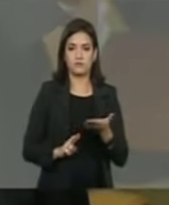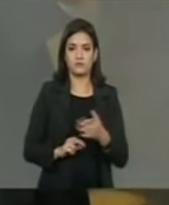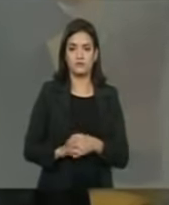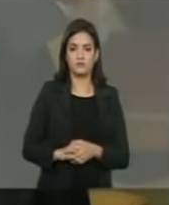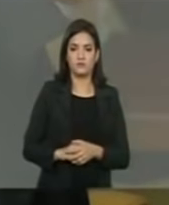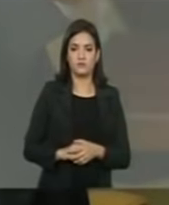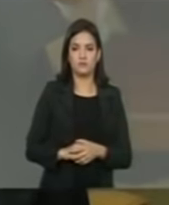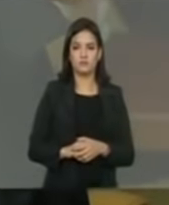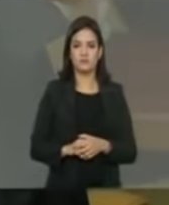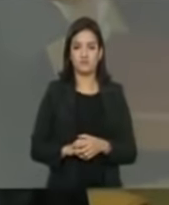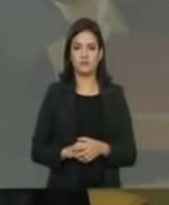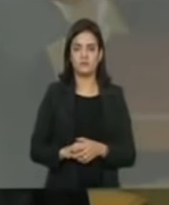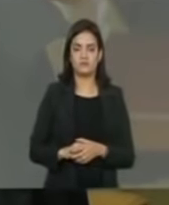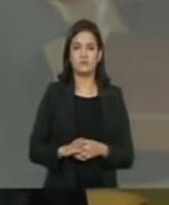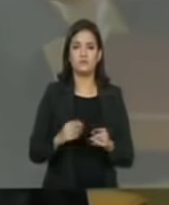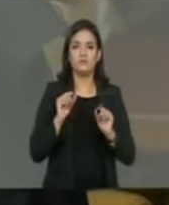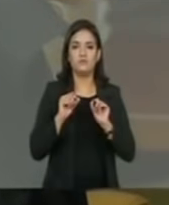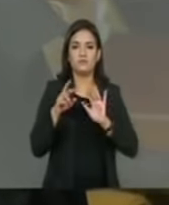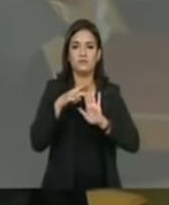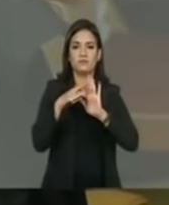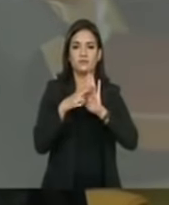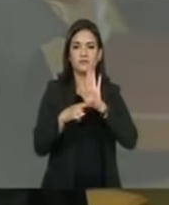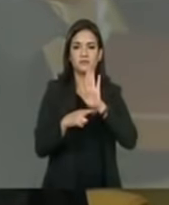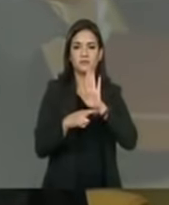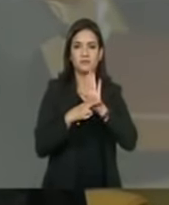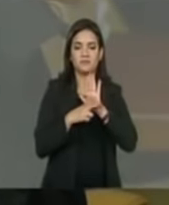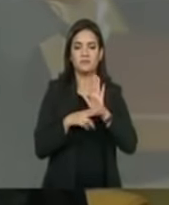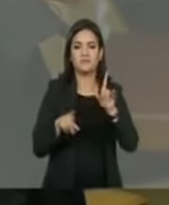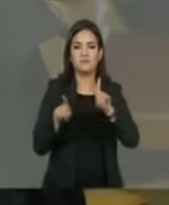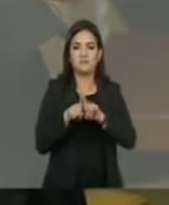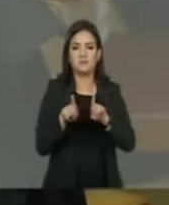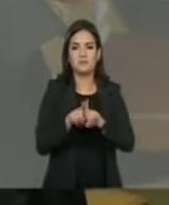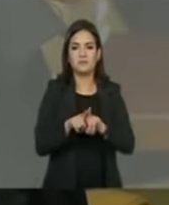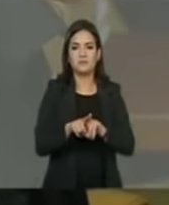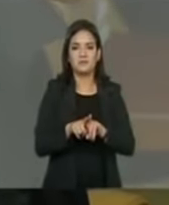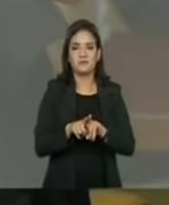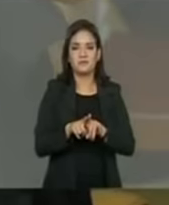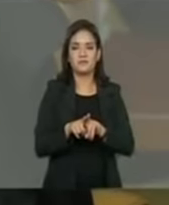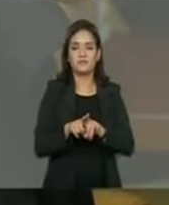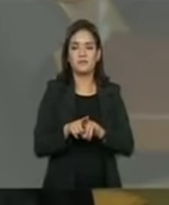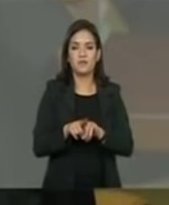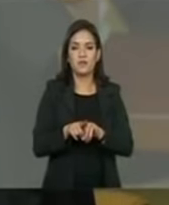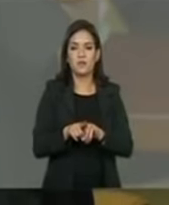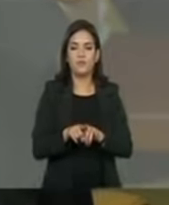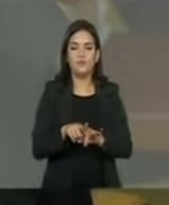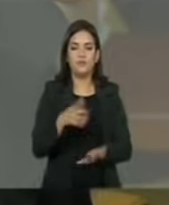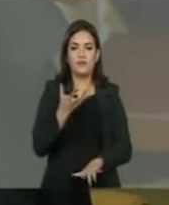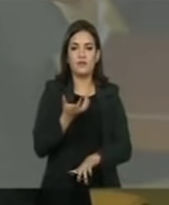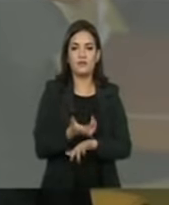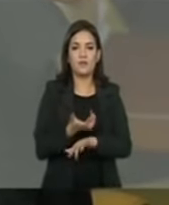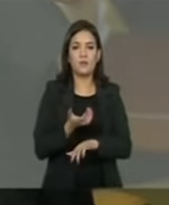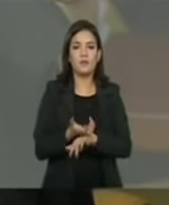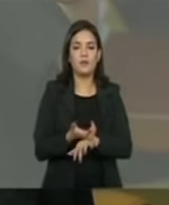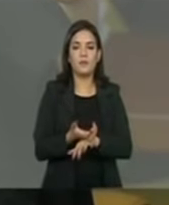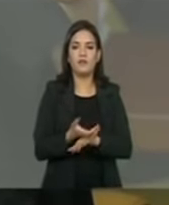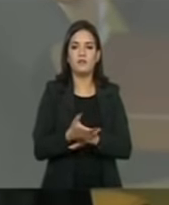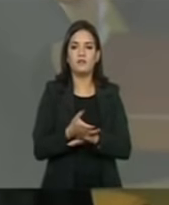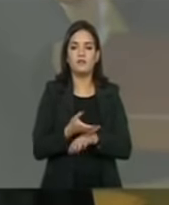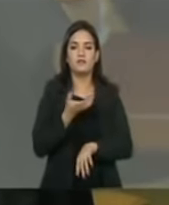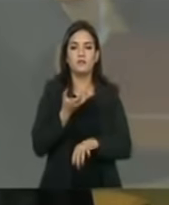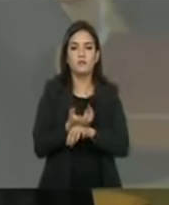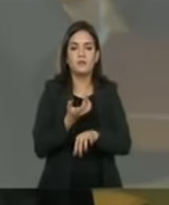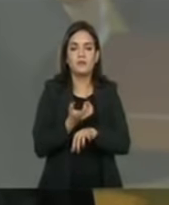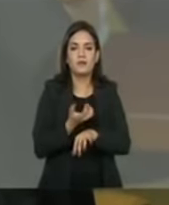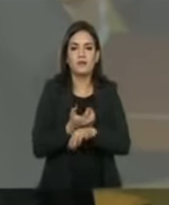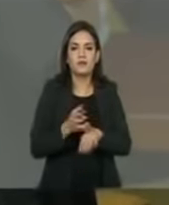efeito para além de uma regra válida em matéria de podem recusar o princípio consagrado naquela norma constitucional